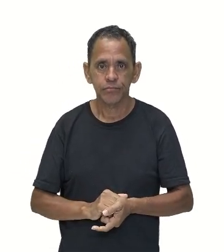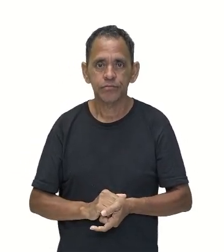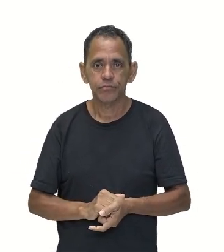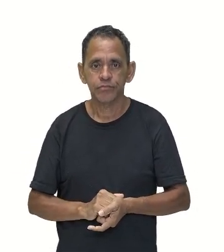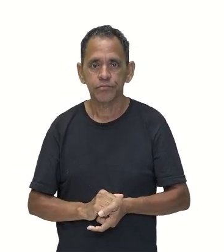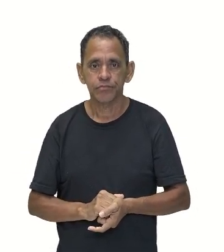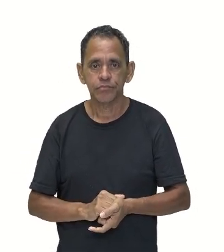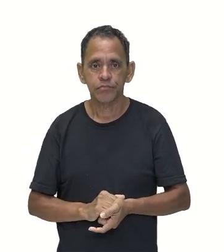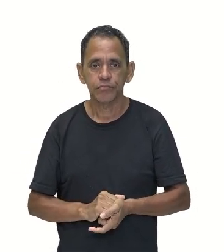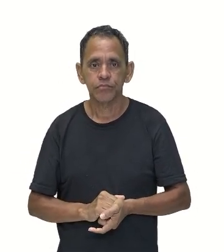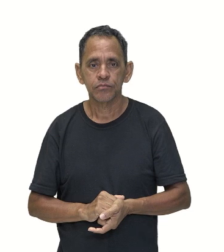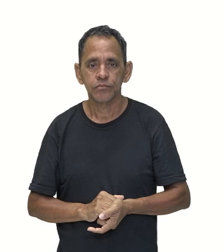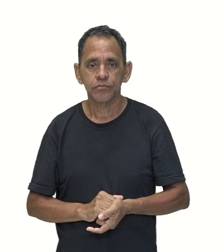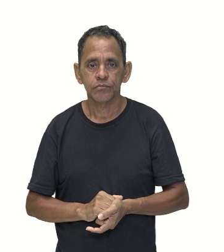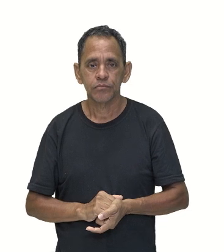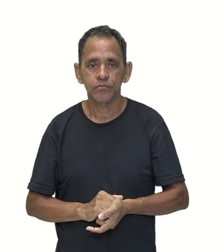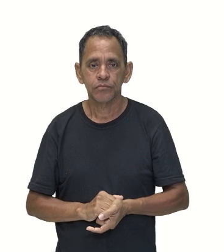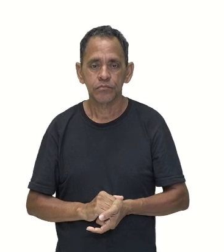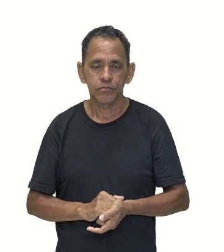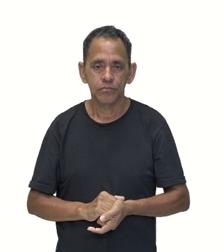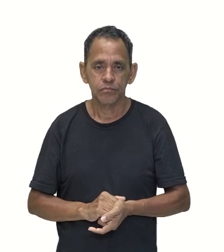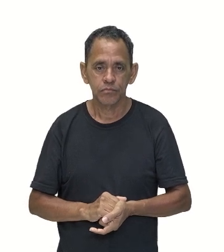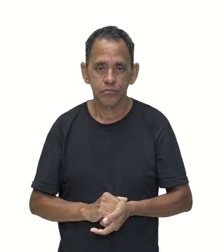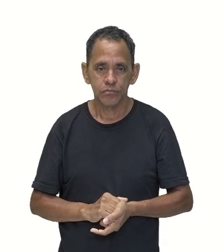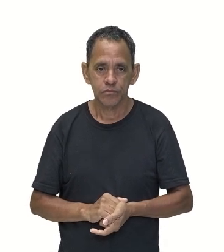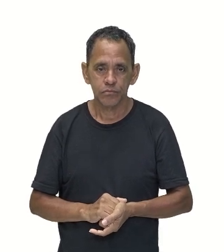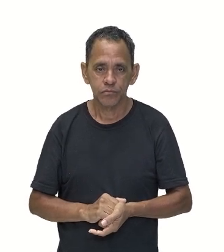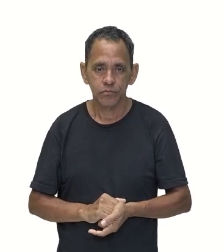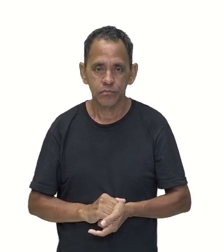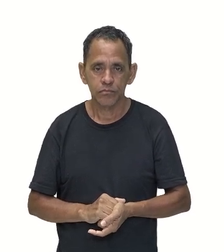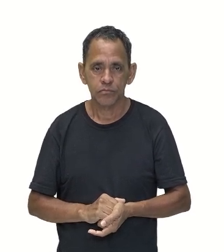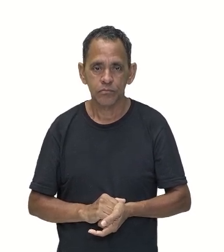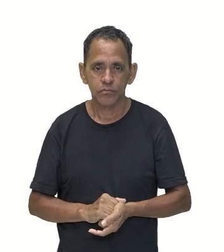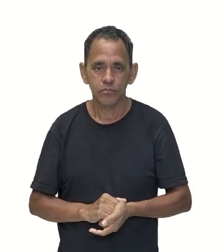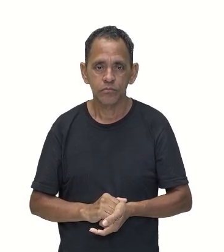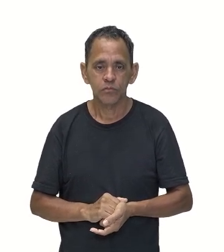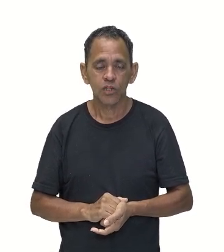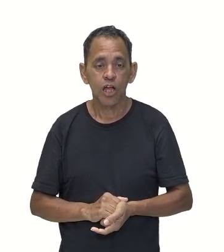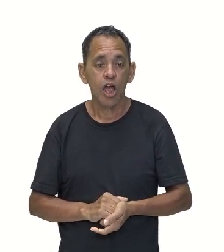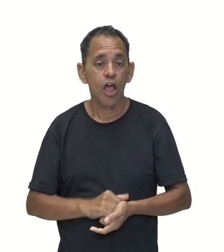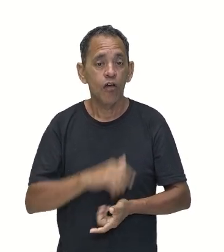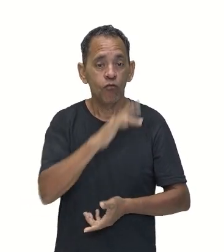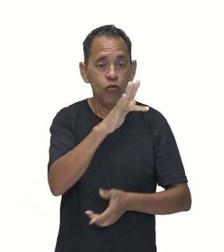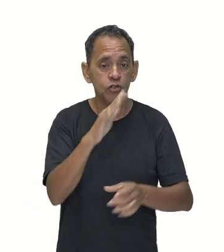vamos ter o seguinte: força 100,